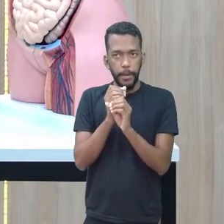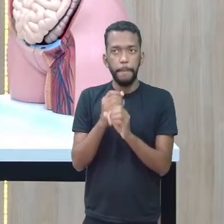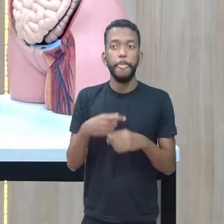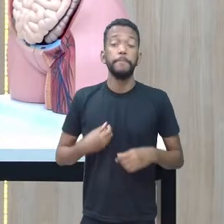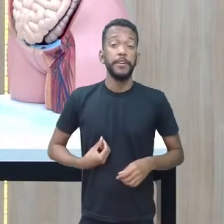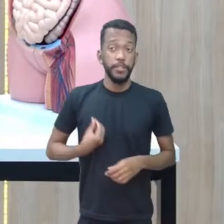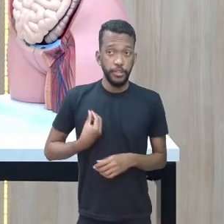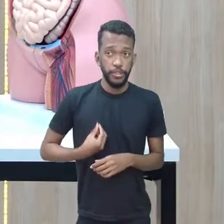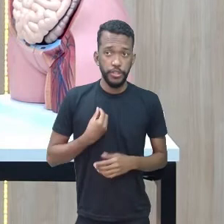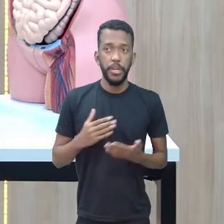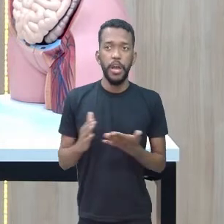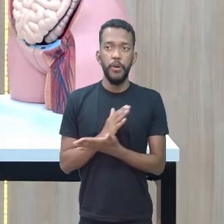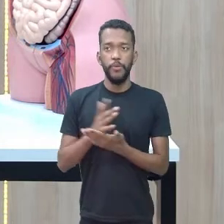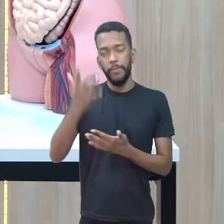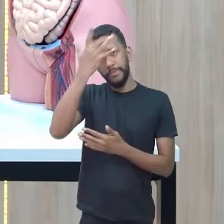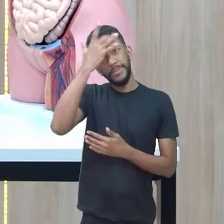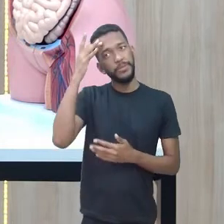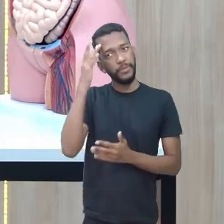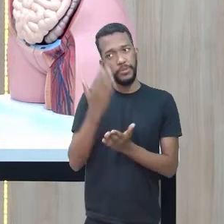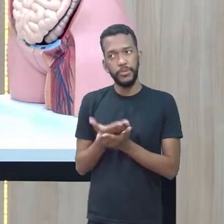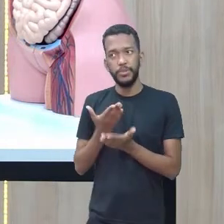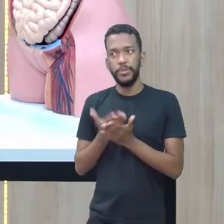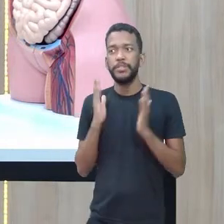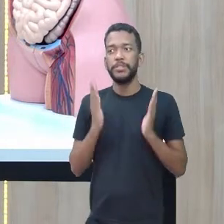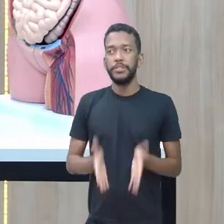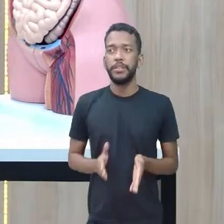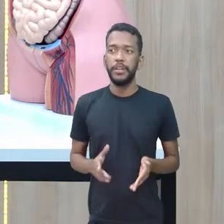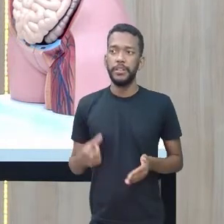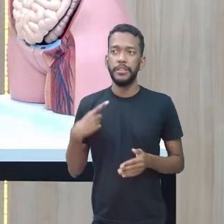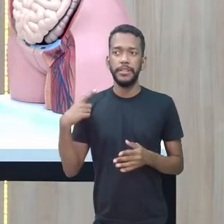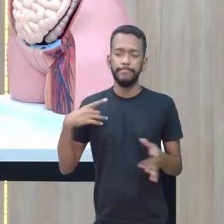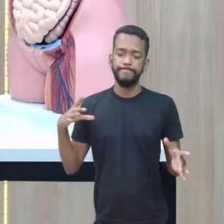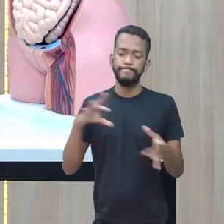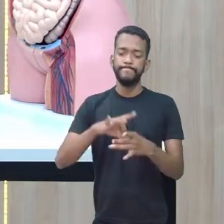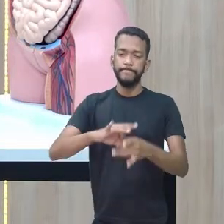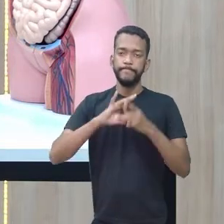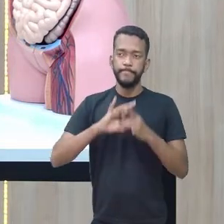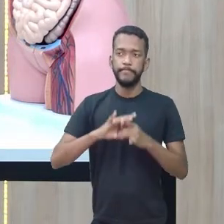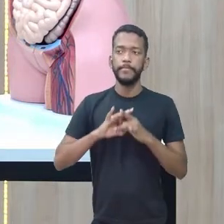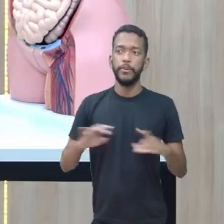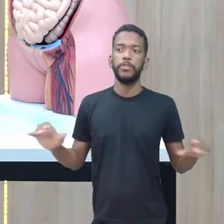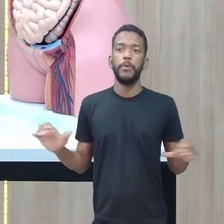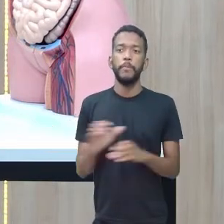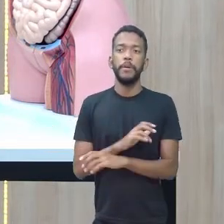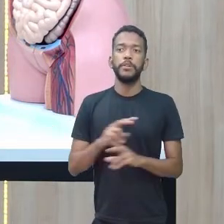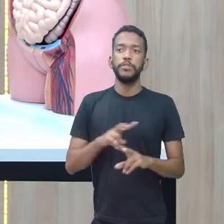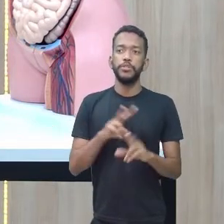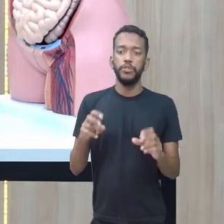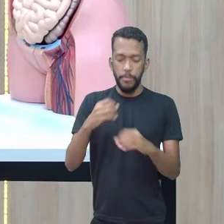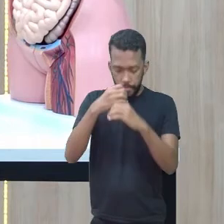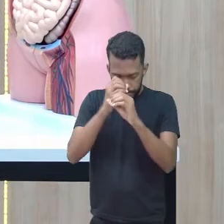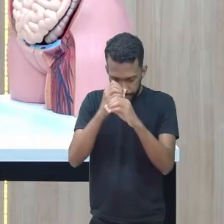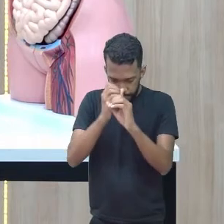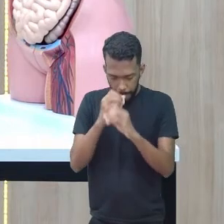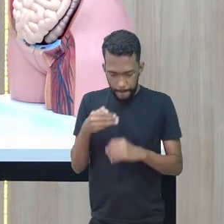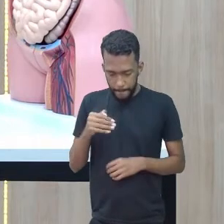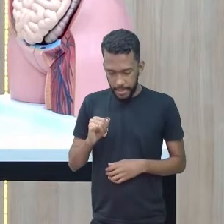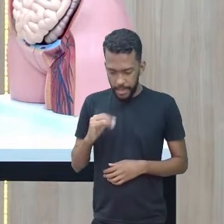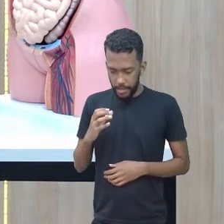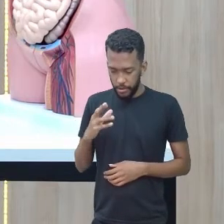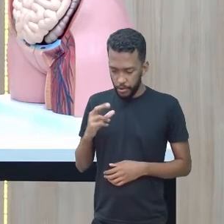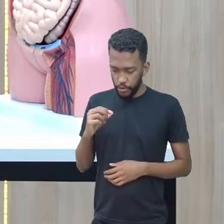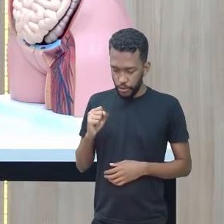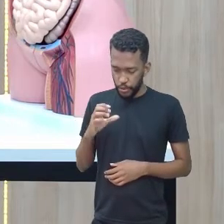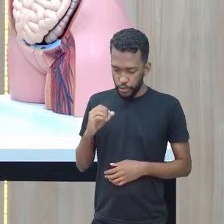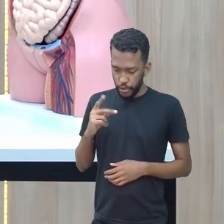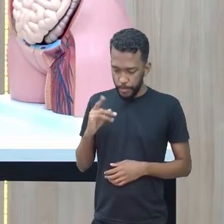gente, alguns estudiosos que estão ligados totalmente nessa questão da microscopia. Para os alunos que